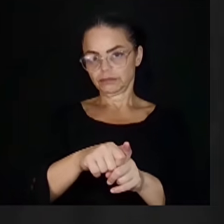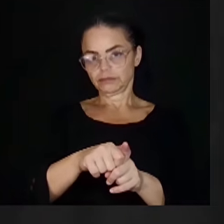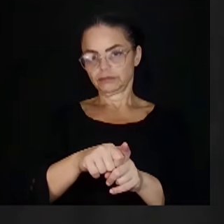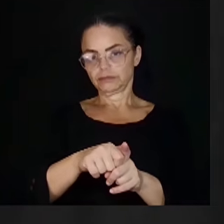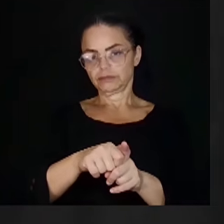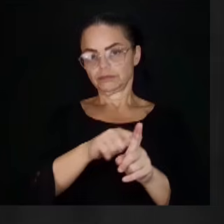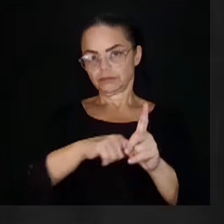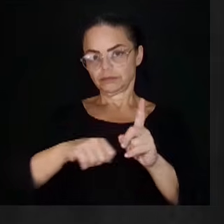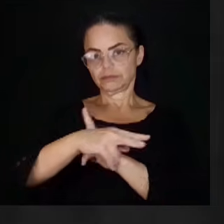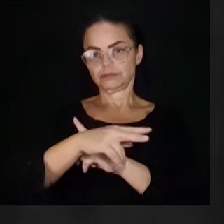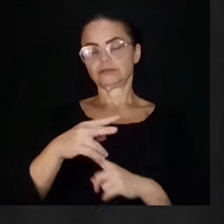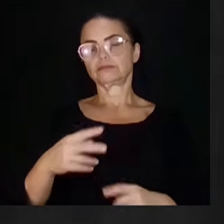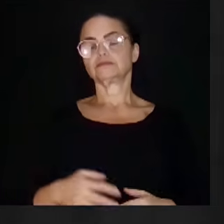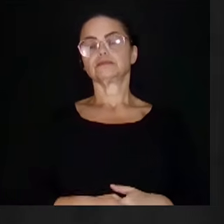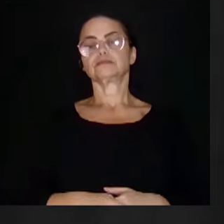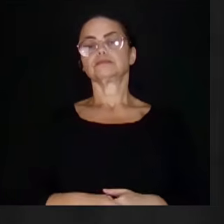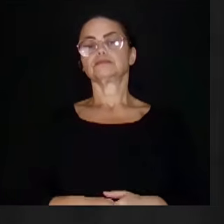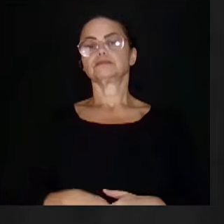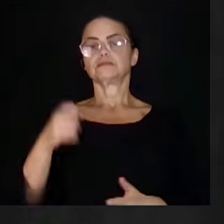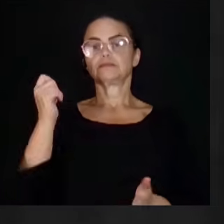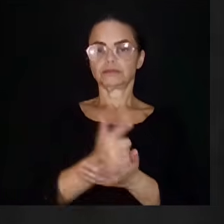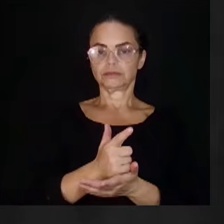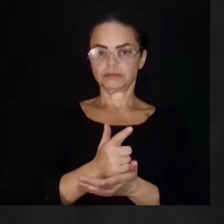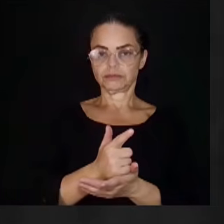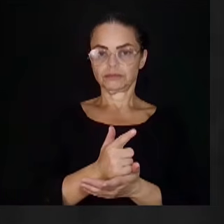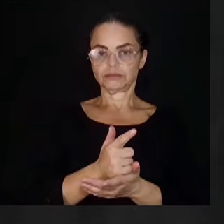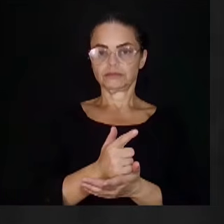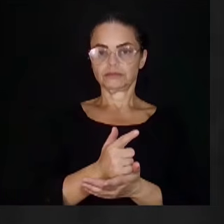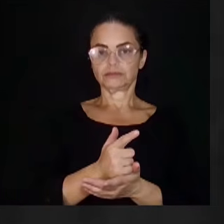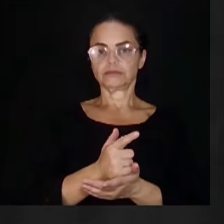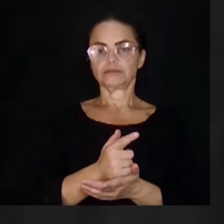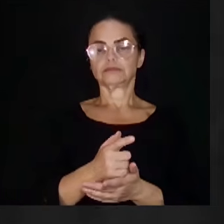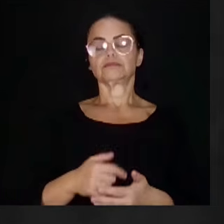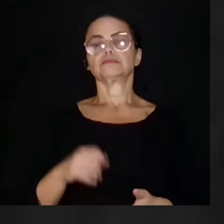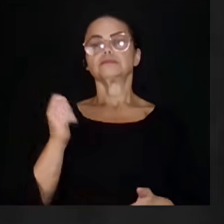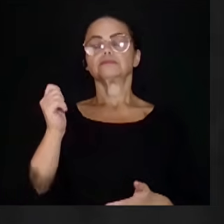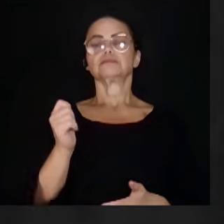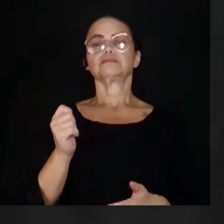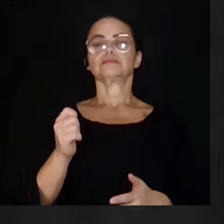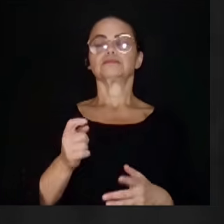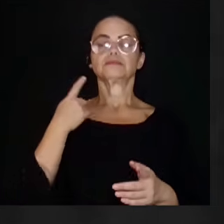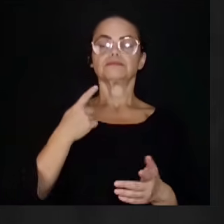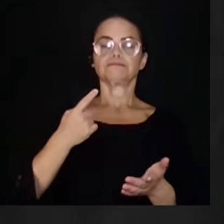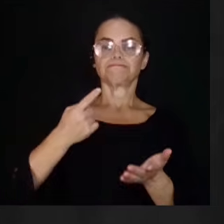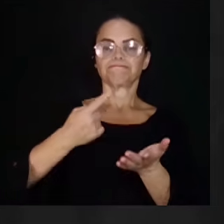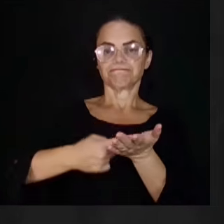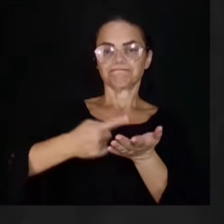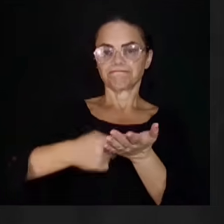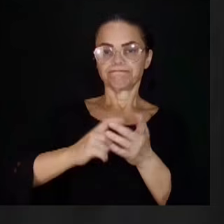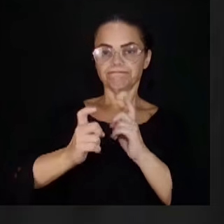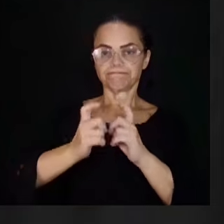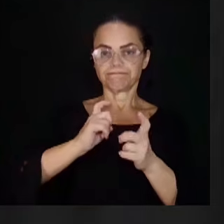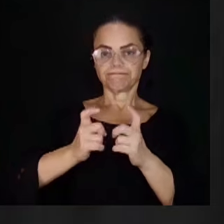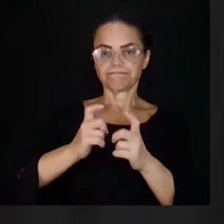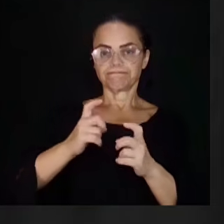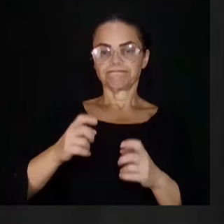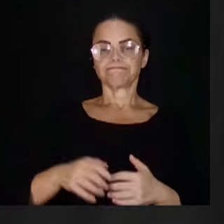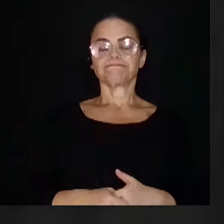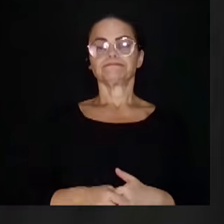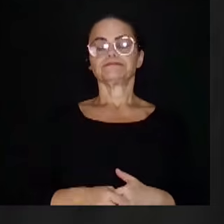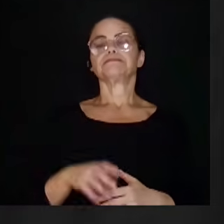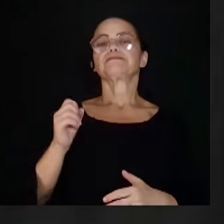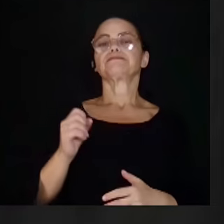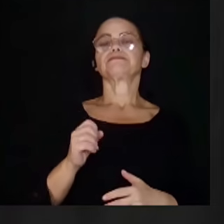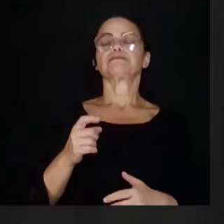no mínimo que se paga por sessão é R$80, é R$100, falando de valor social. Então é uma